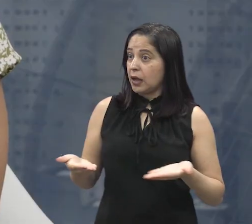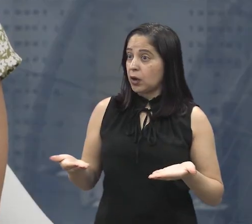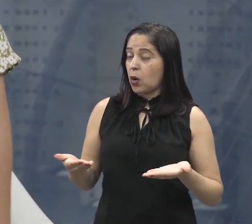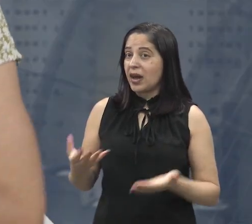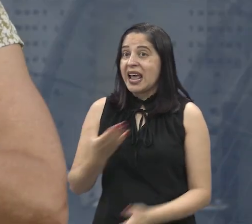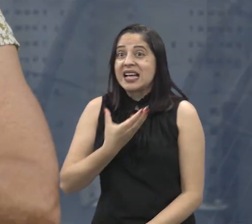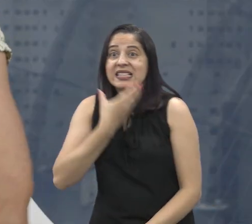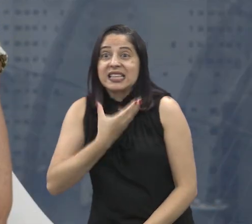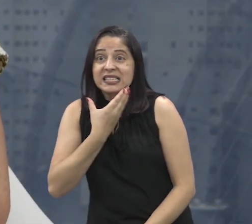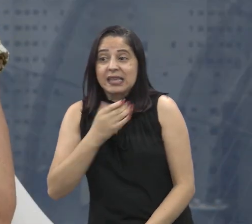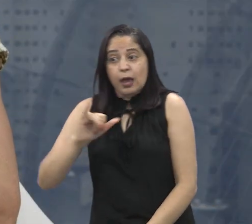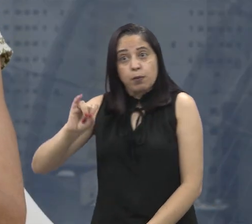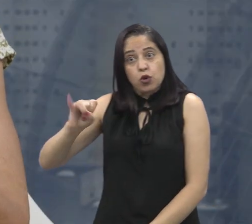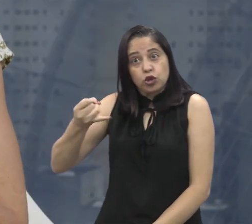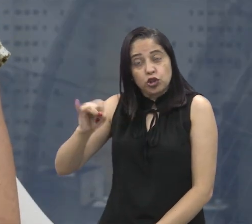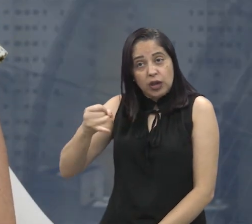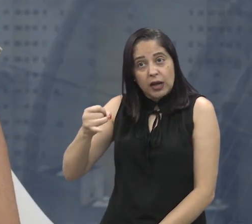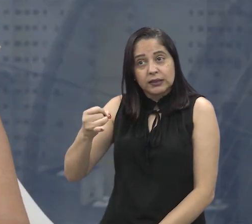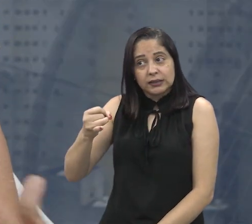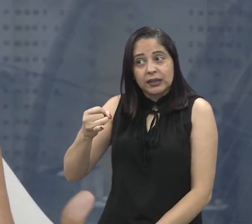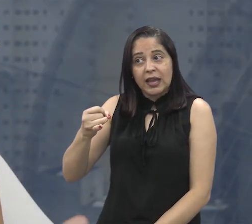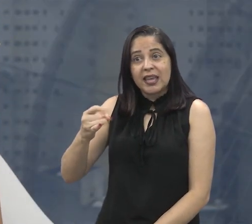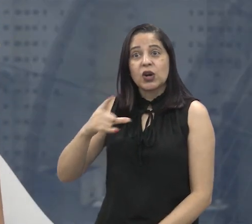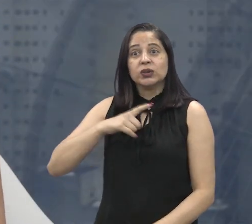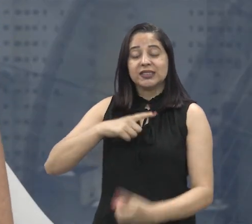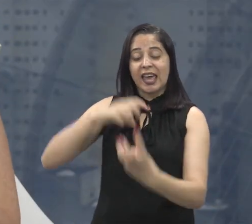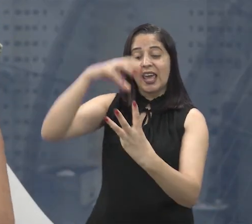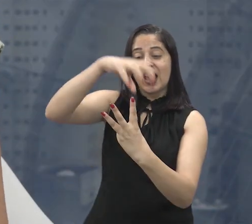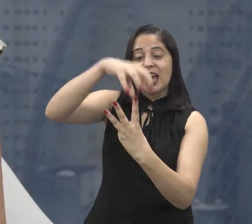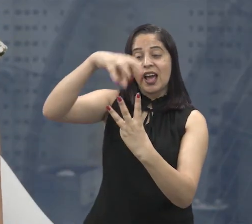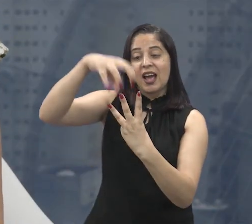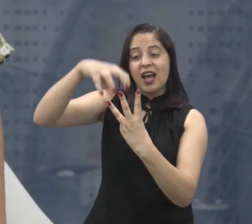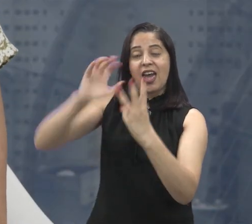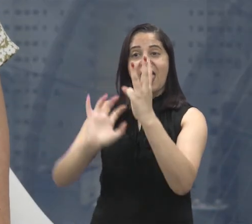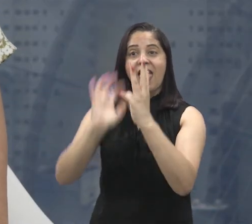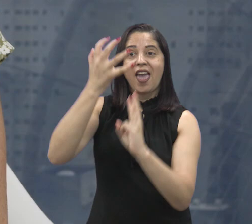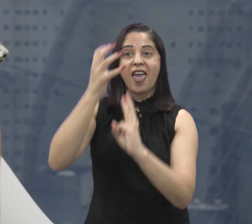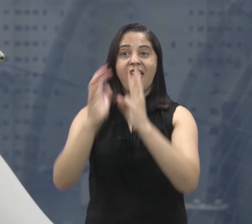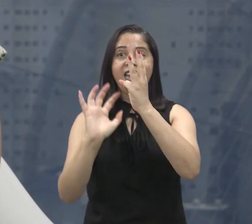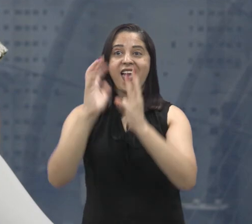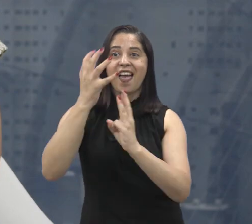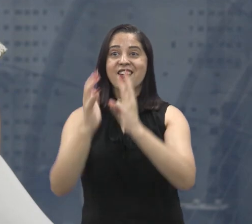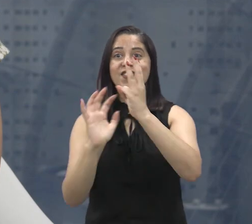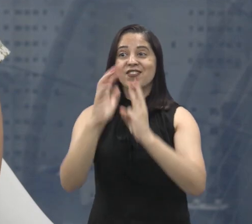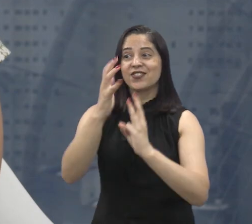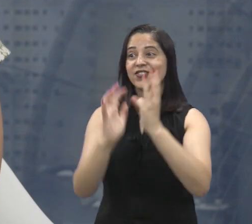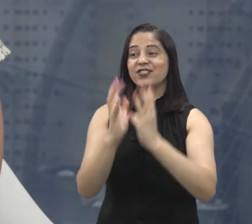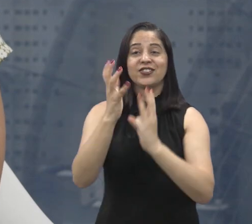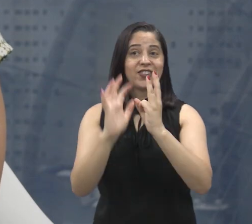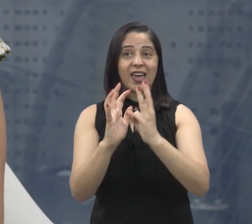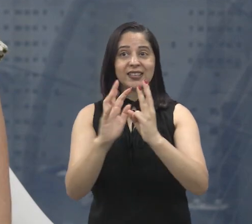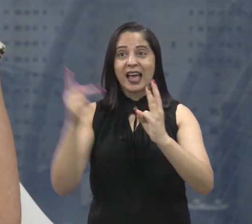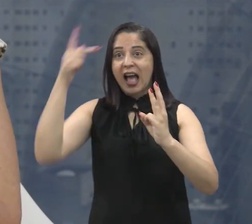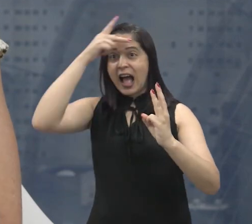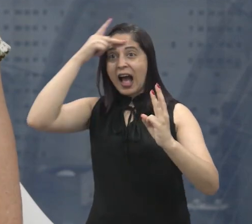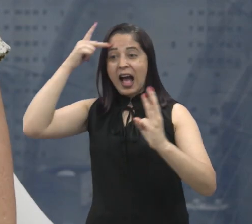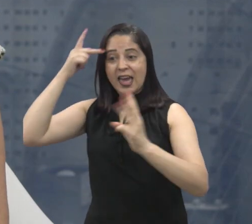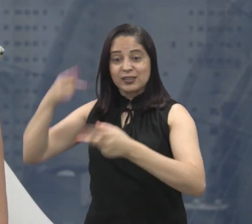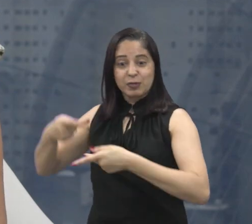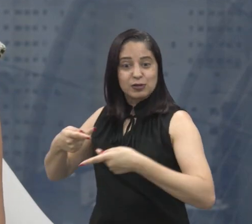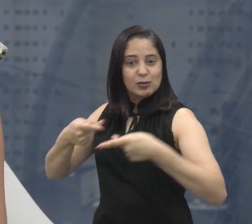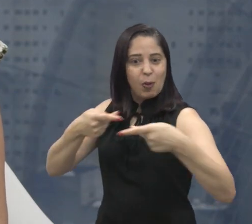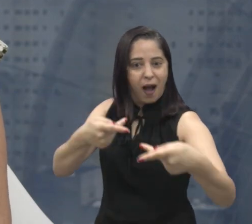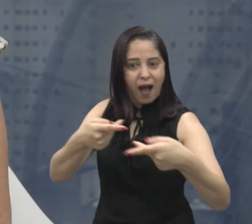reis, que se preparam, que se visitam presépios, visitam casas, praças, e isso mexe